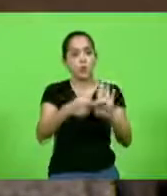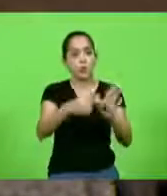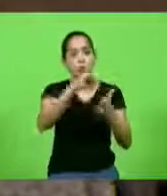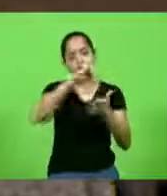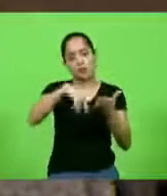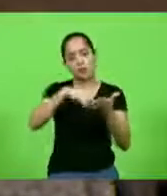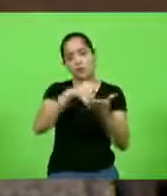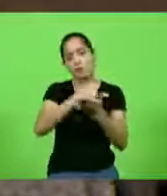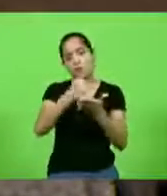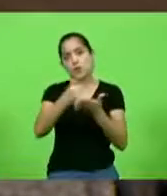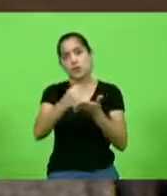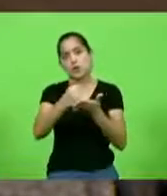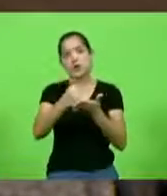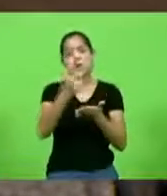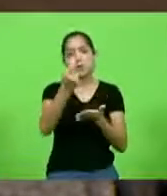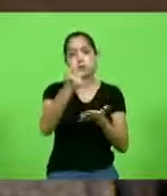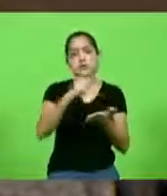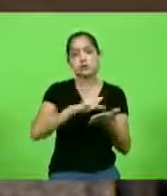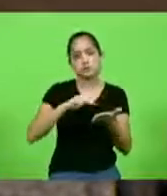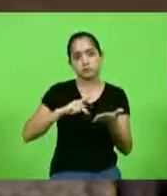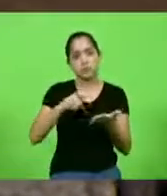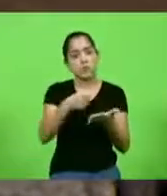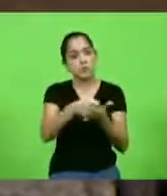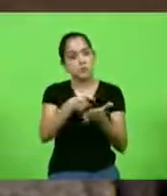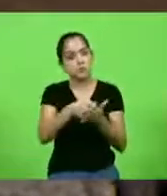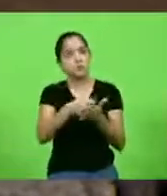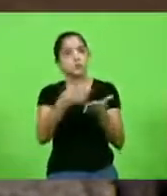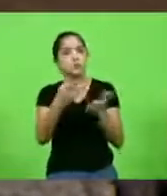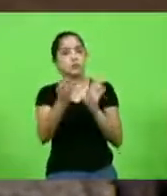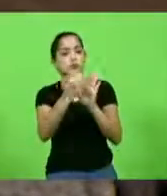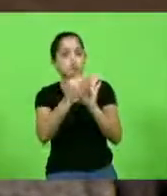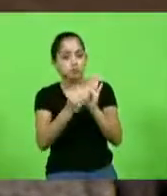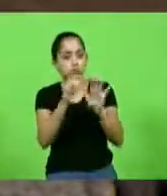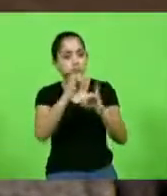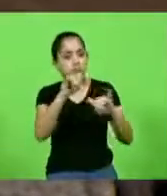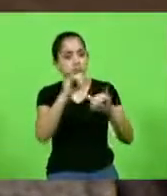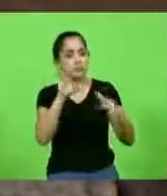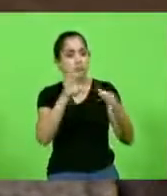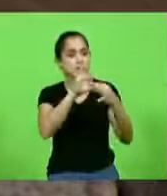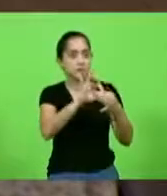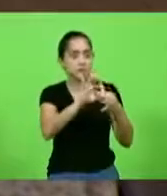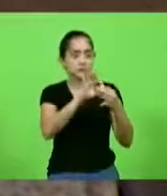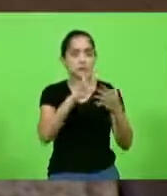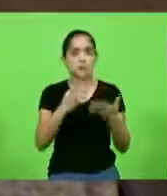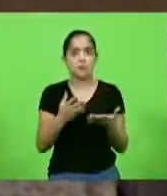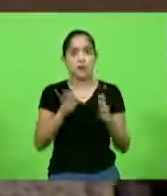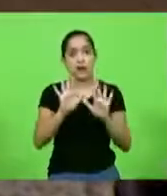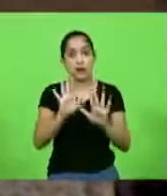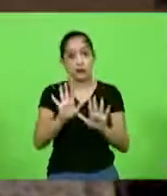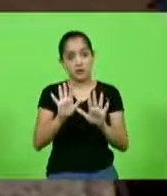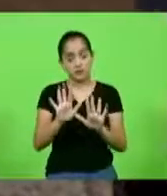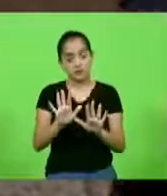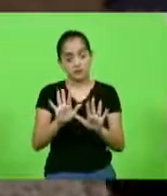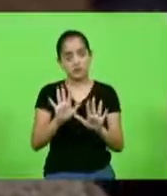olha, como tem dinheiro público, eu exijo que faça, então, a vinculação da mensagem. Agora,